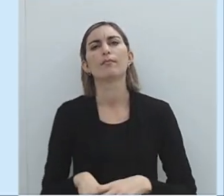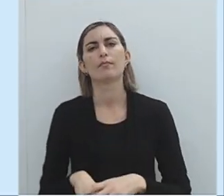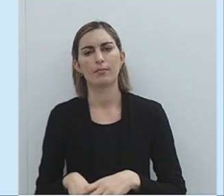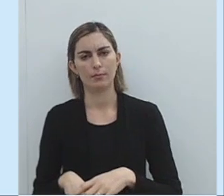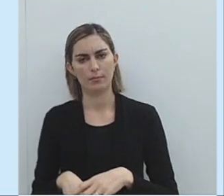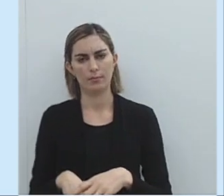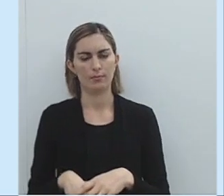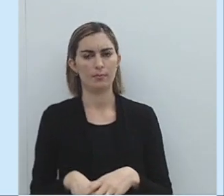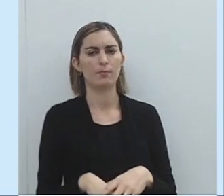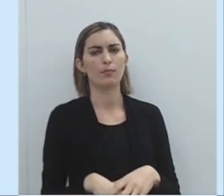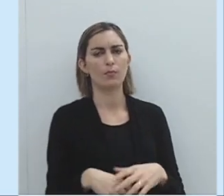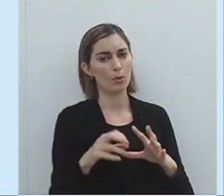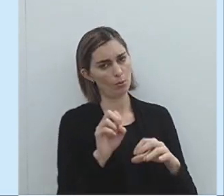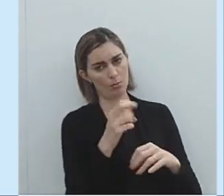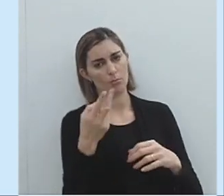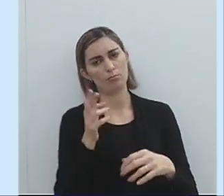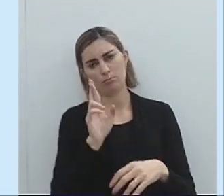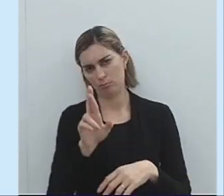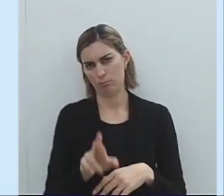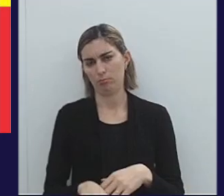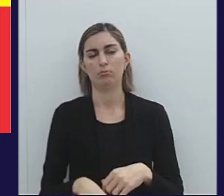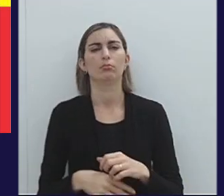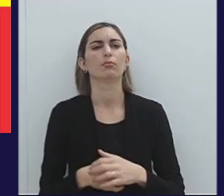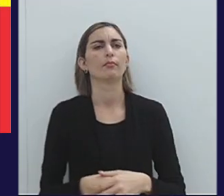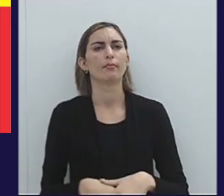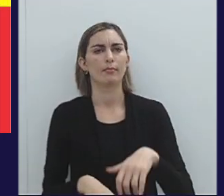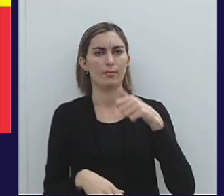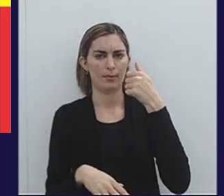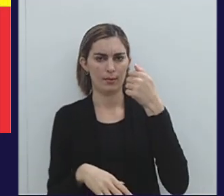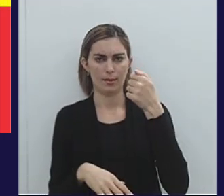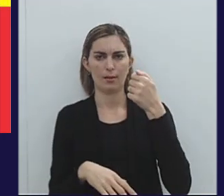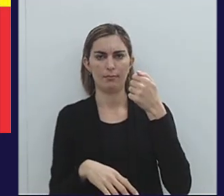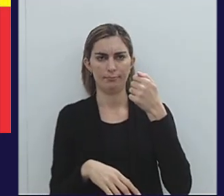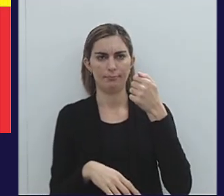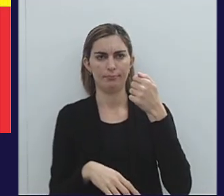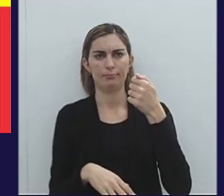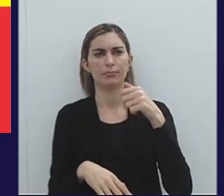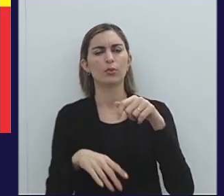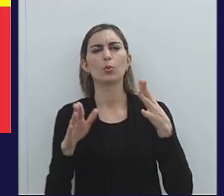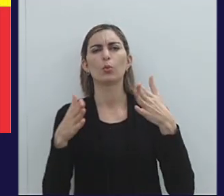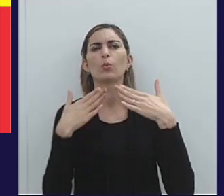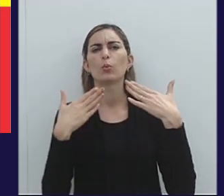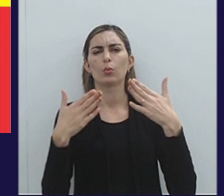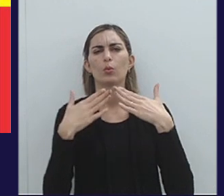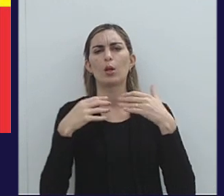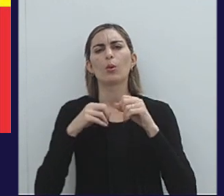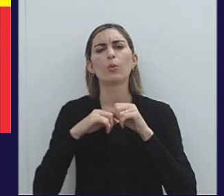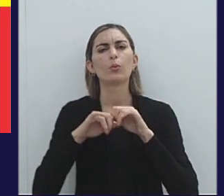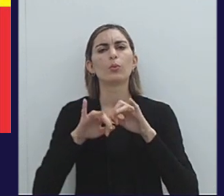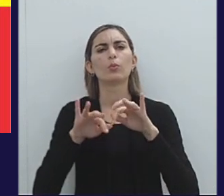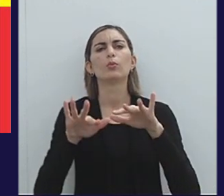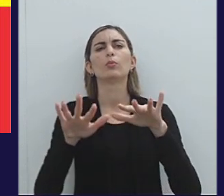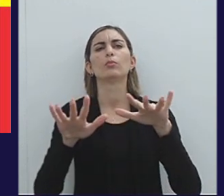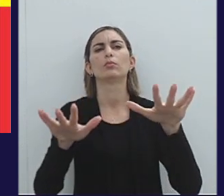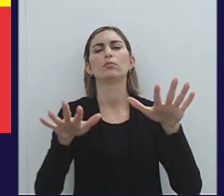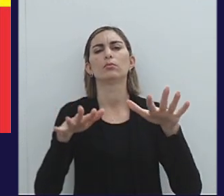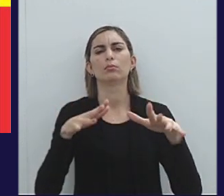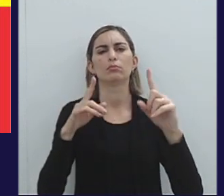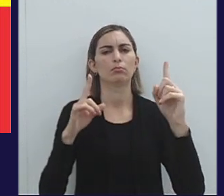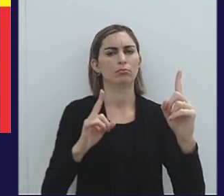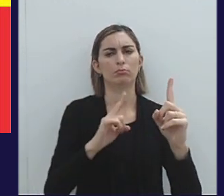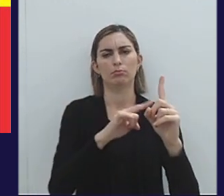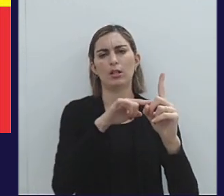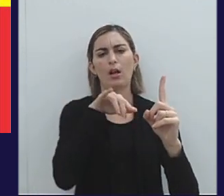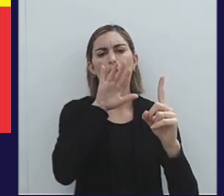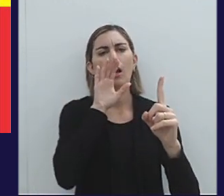as afirmações ou alternativas. Letra A. O calor ele vai fluir dos